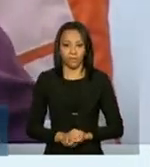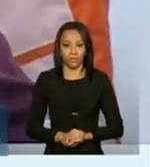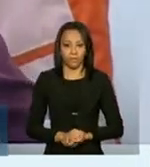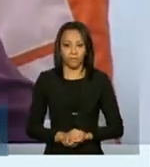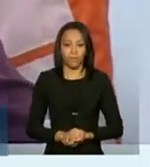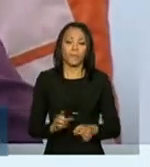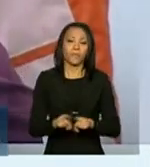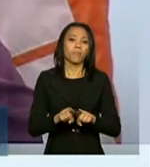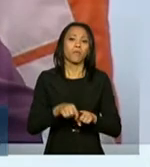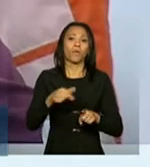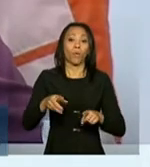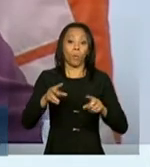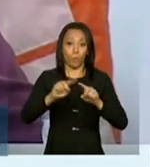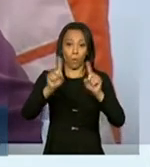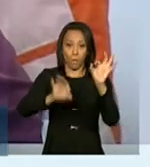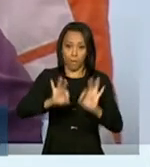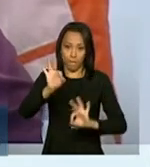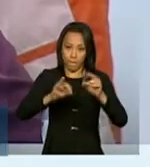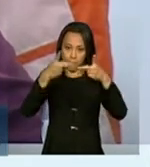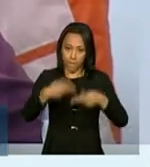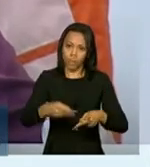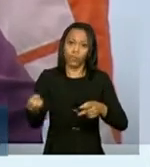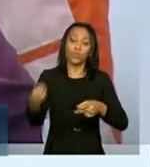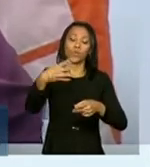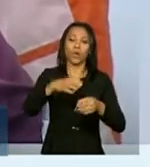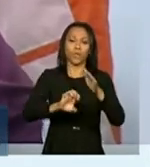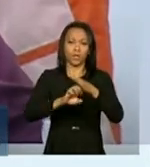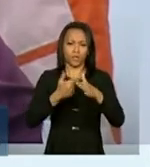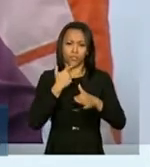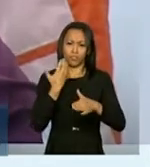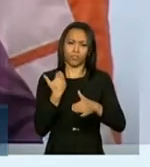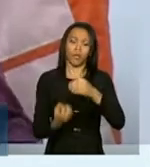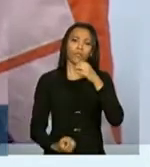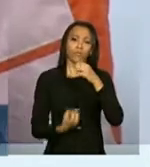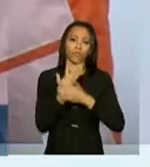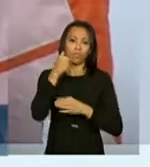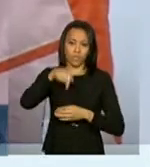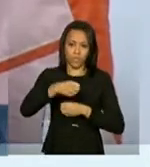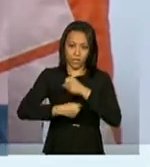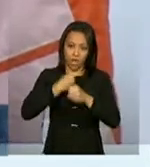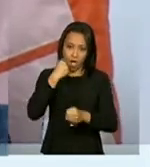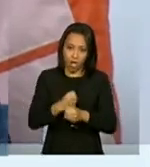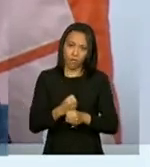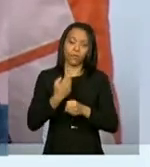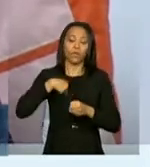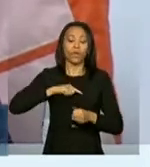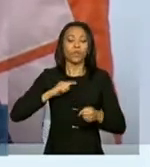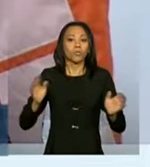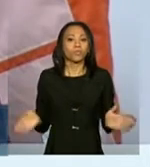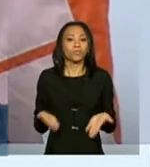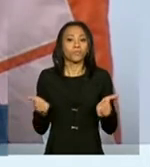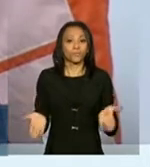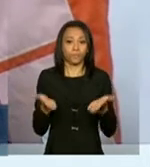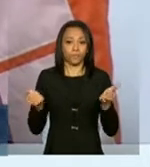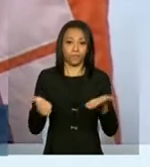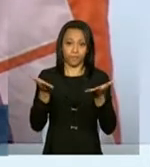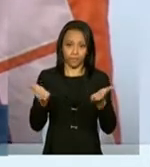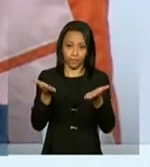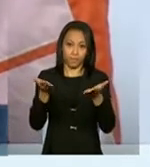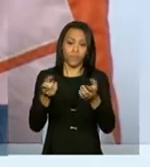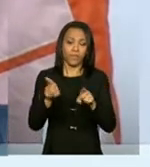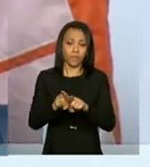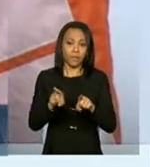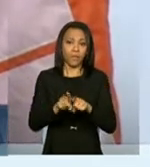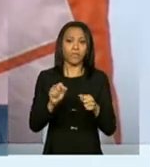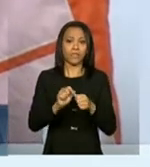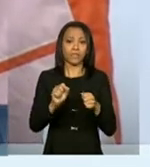Com o Plano Inova Empresa, que lançamos no início deste ano, estamos mobilizando, e o fazemos pela